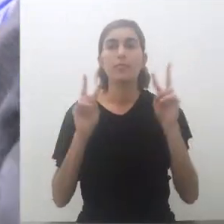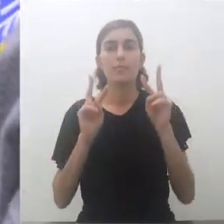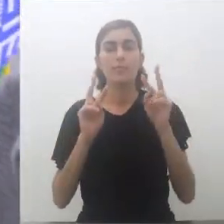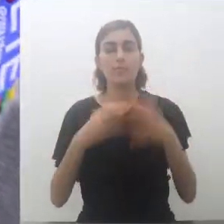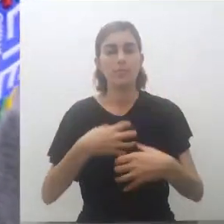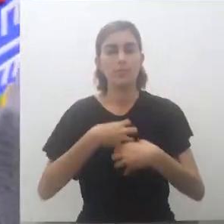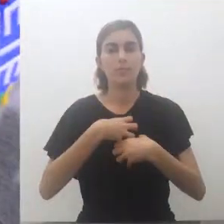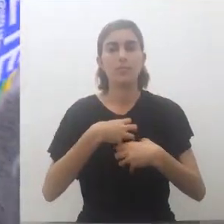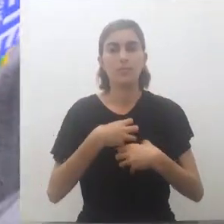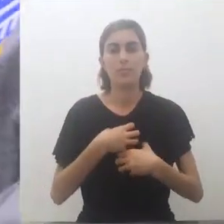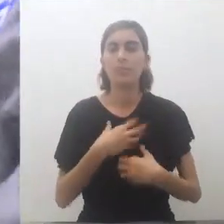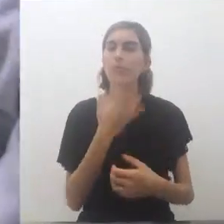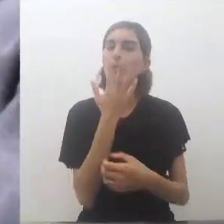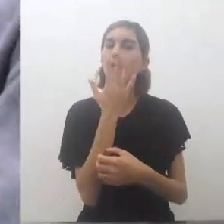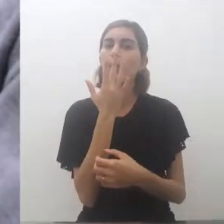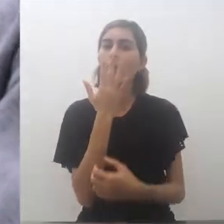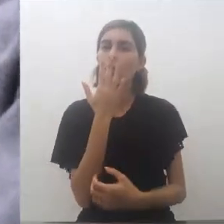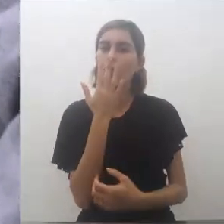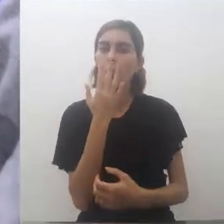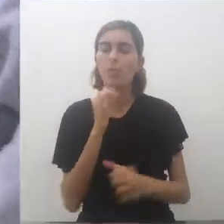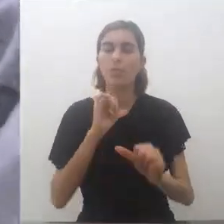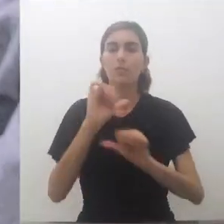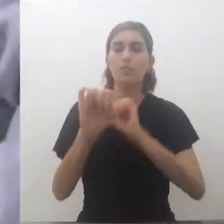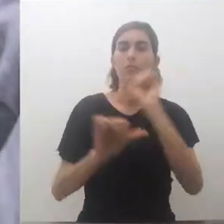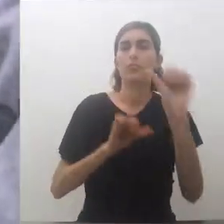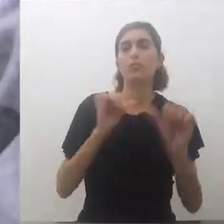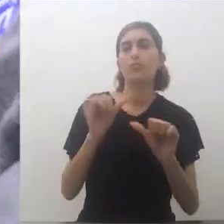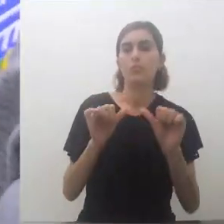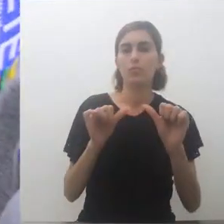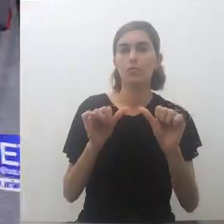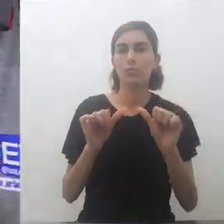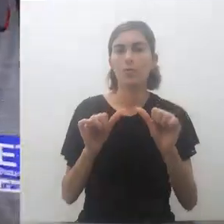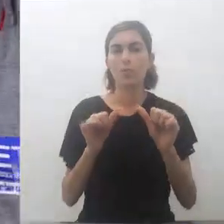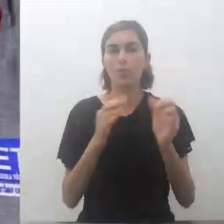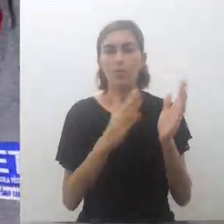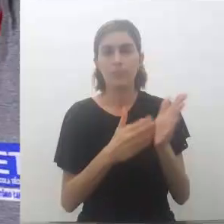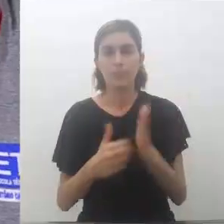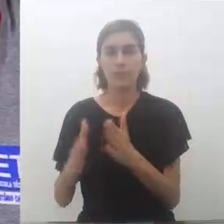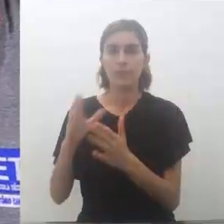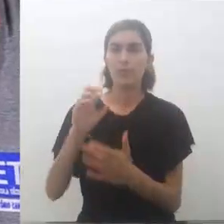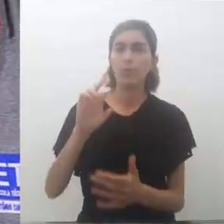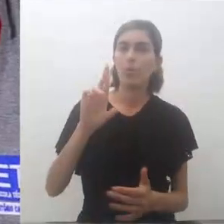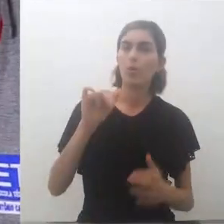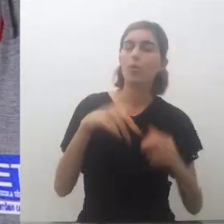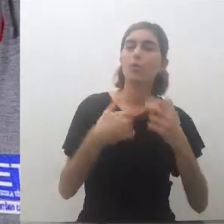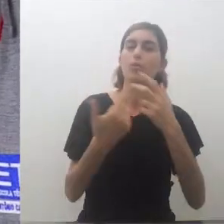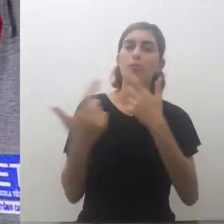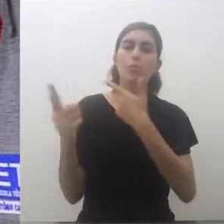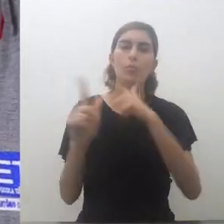as cores, mudar até a ordem e ver outras formas de